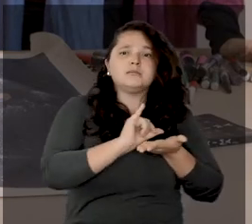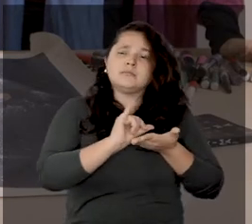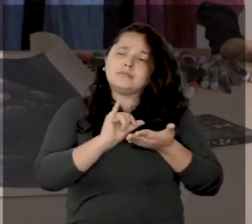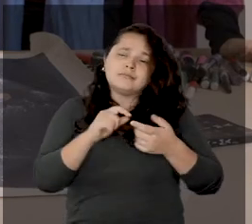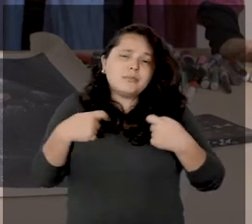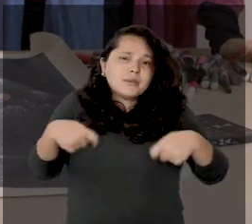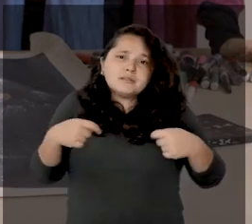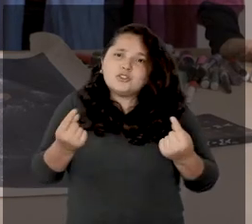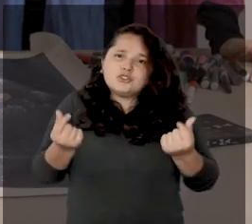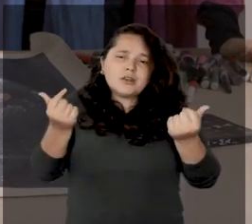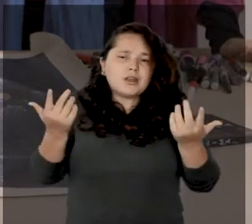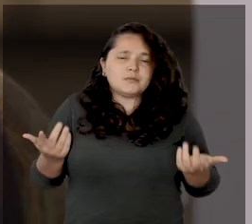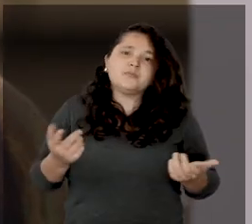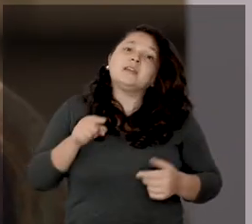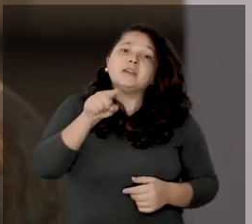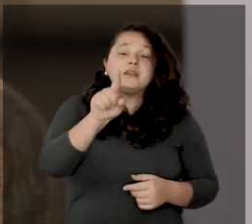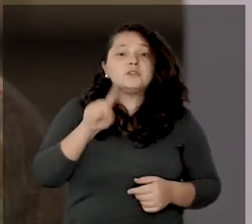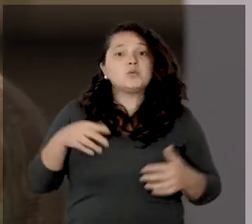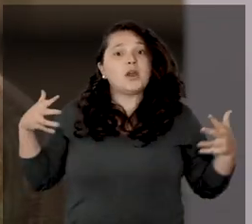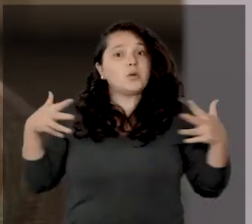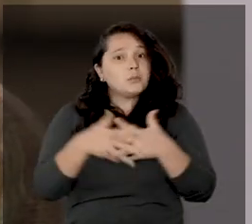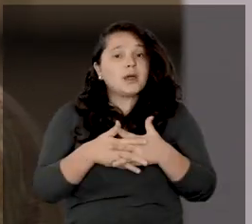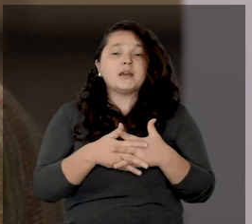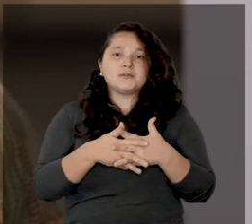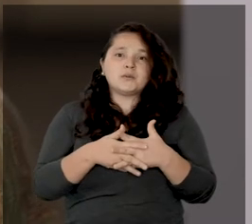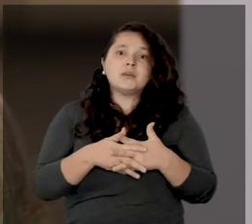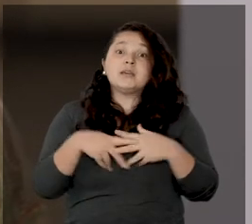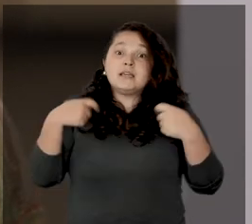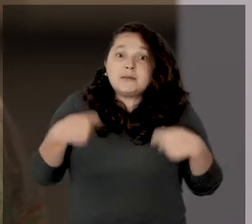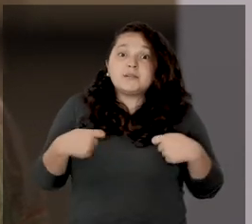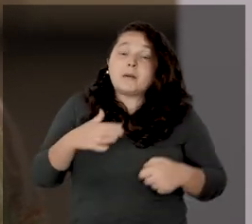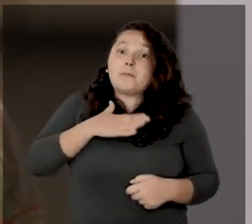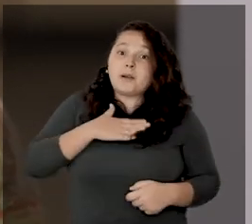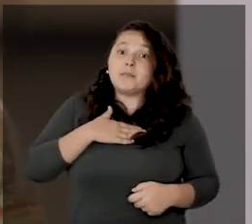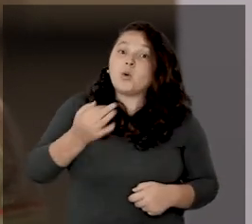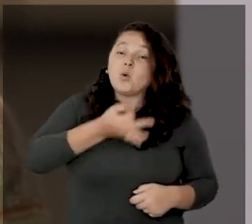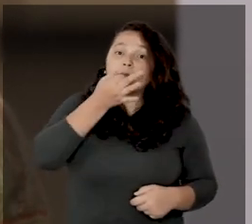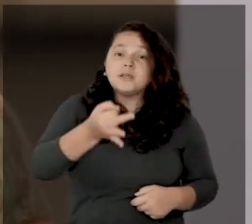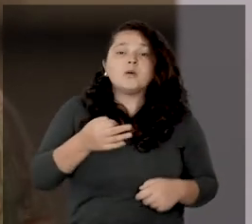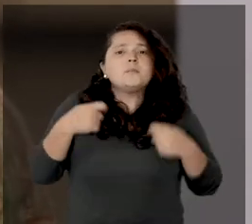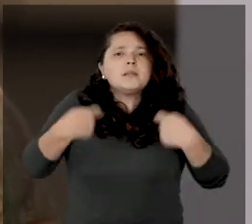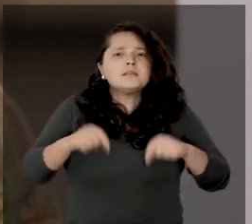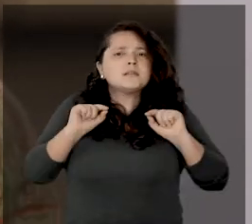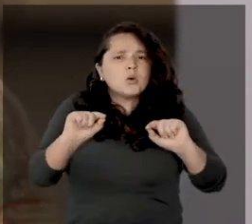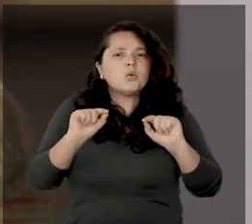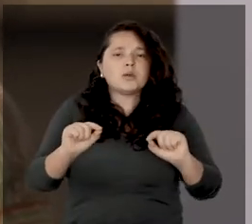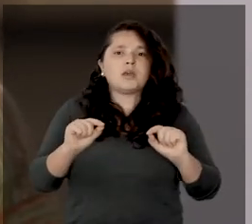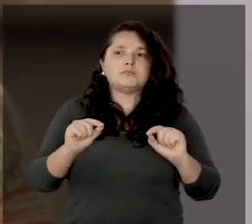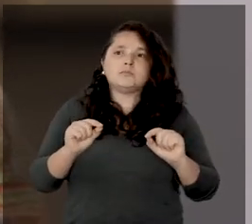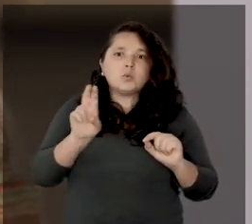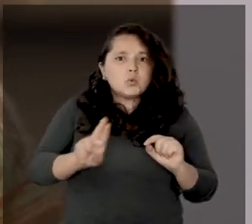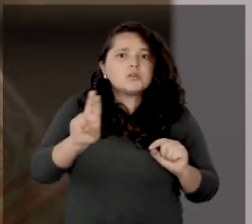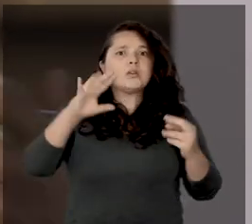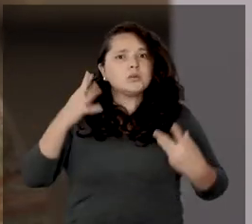é um lugar muito complexo, né, e é um lugar que ele deve ser levado, eu acredito, para esse lugar da arte, onde o pensamento ainda